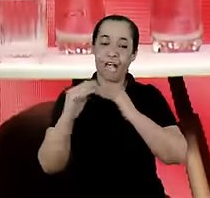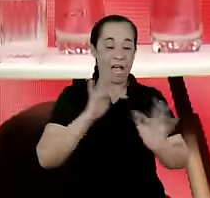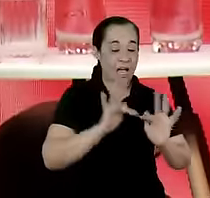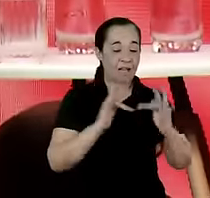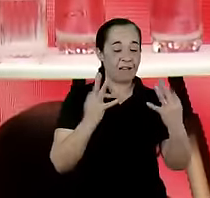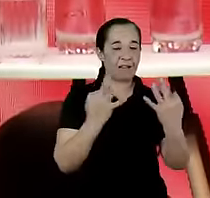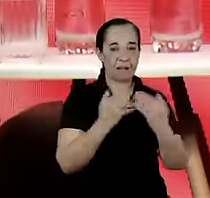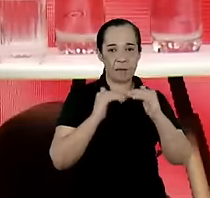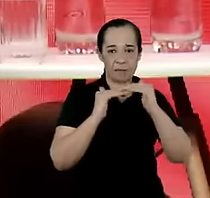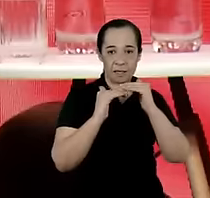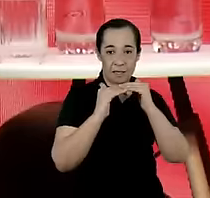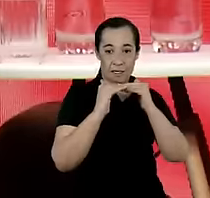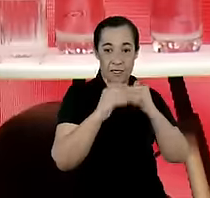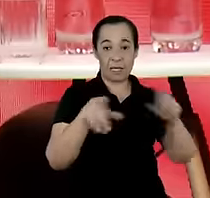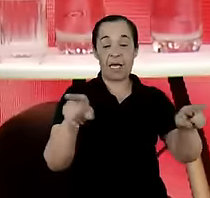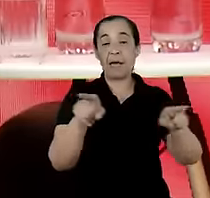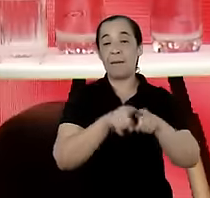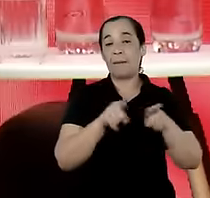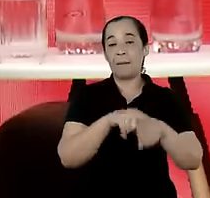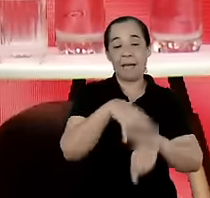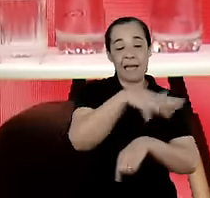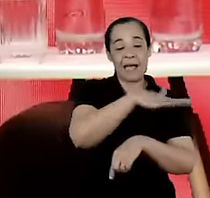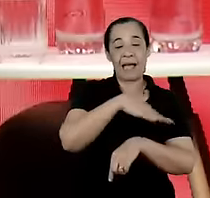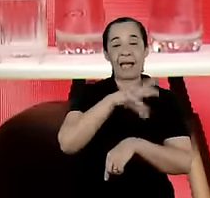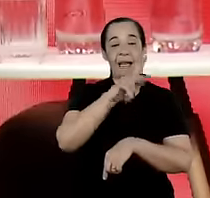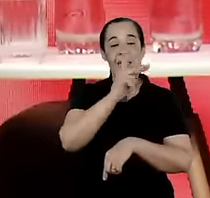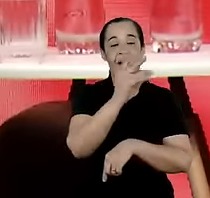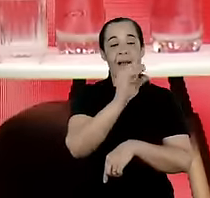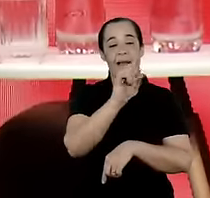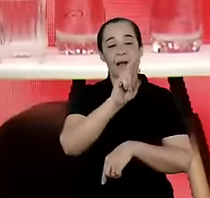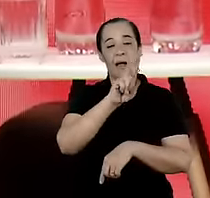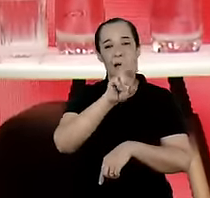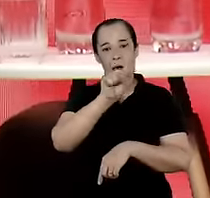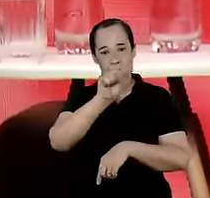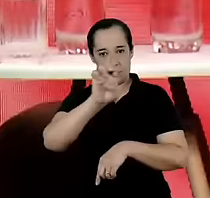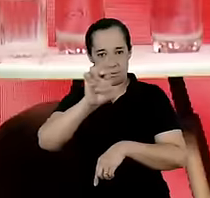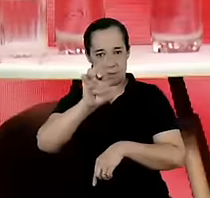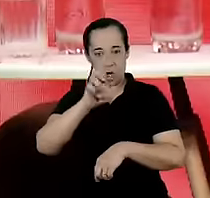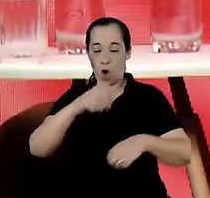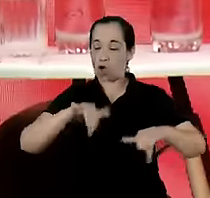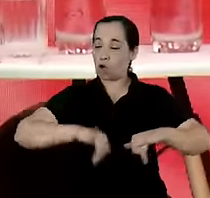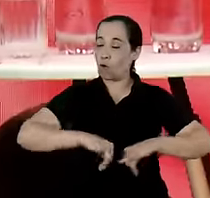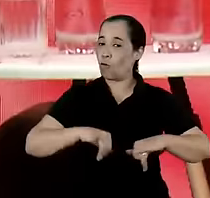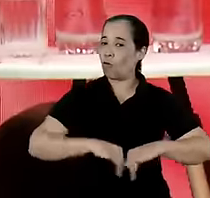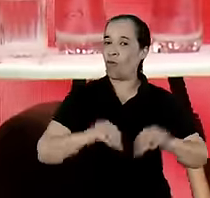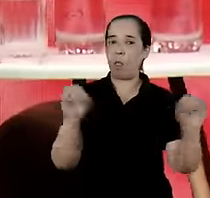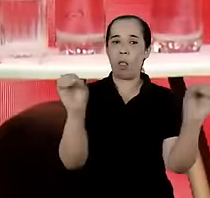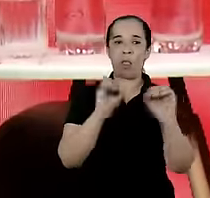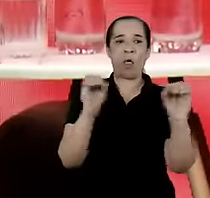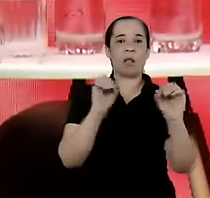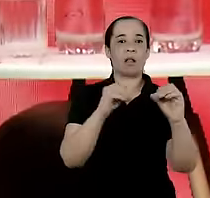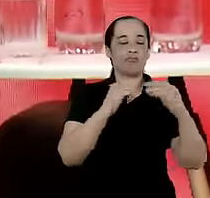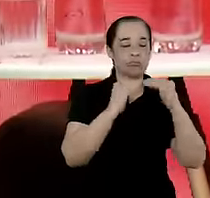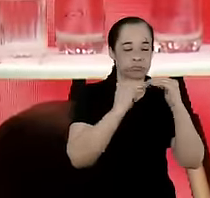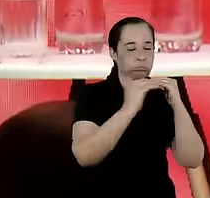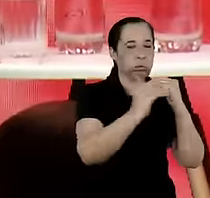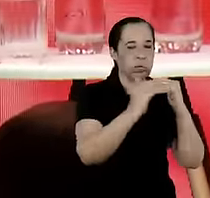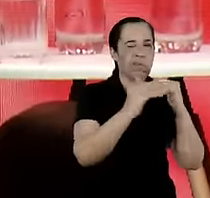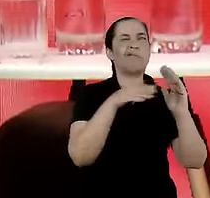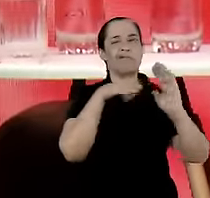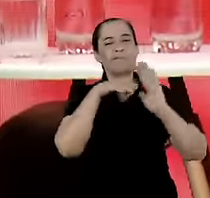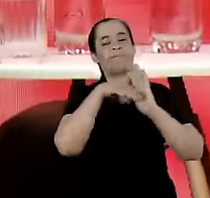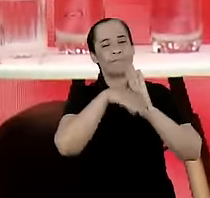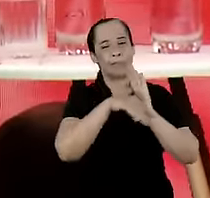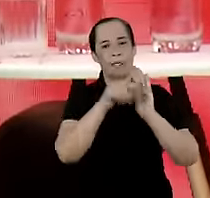housing que é o setor que normalmente sofre mais com crise ainda não sofreu House continua quer dizer caiu o número